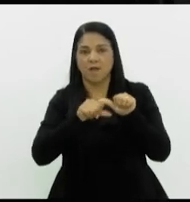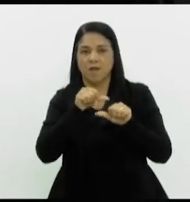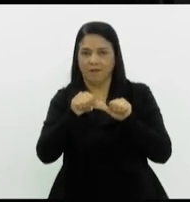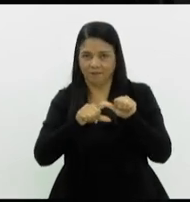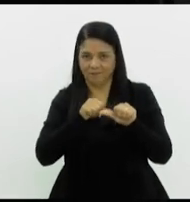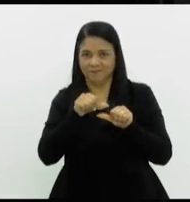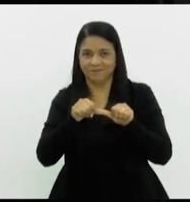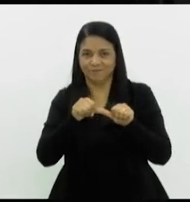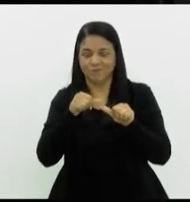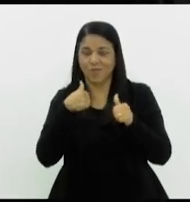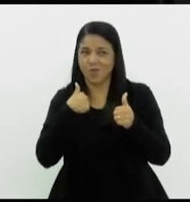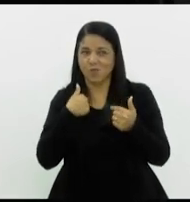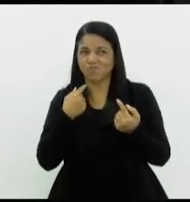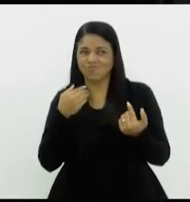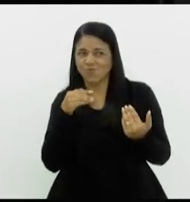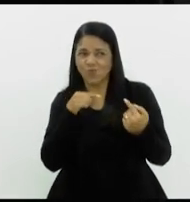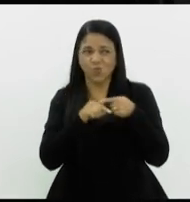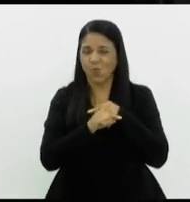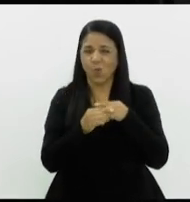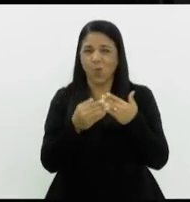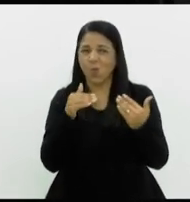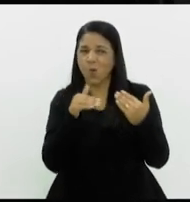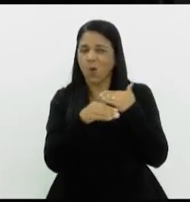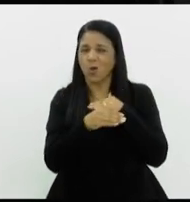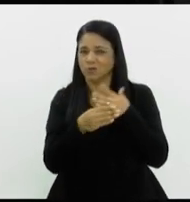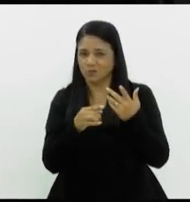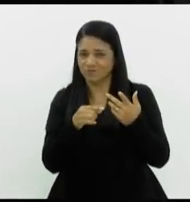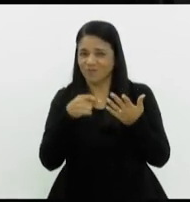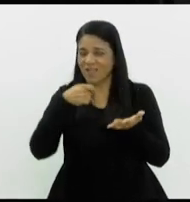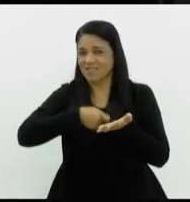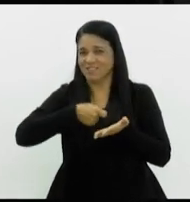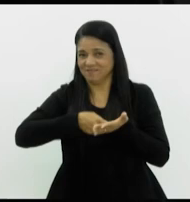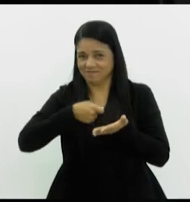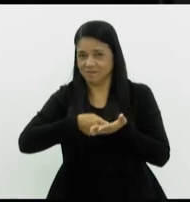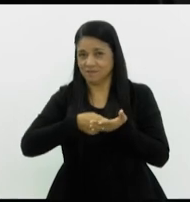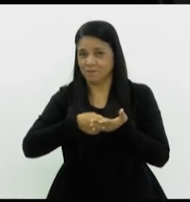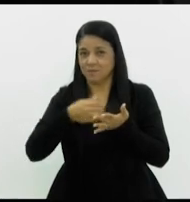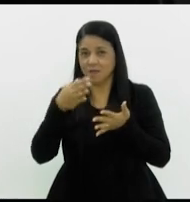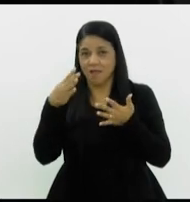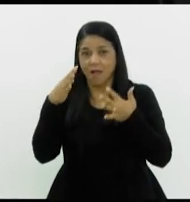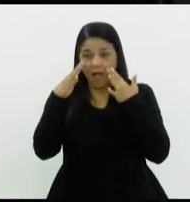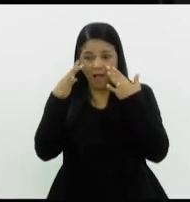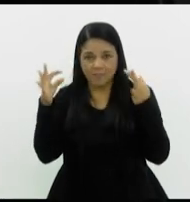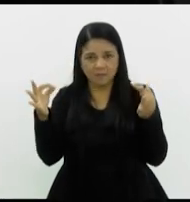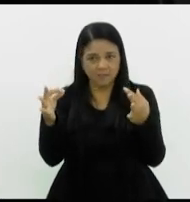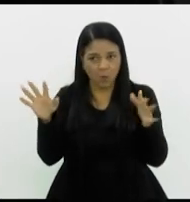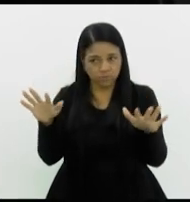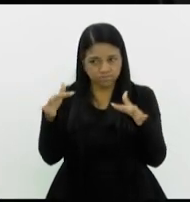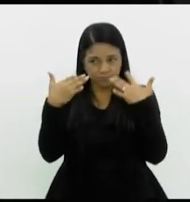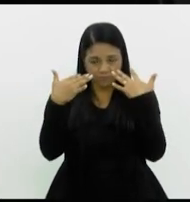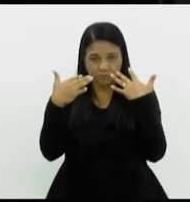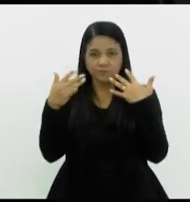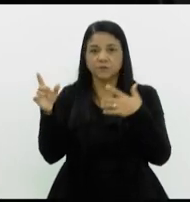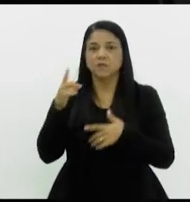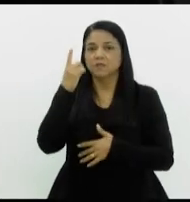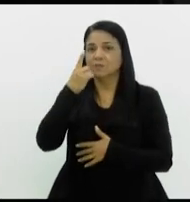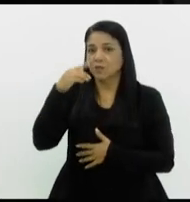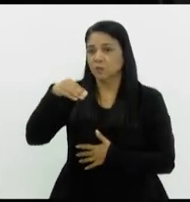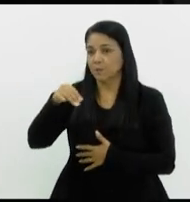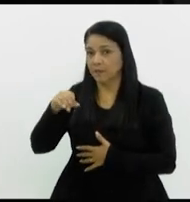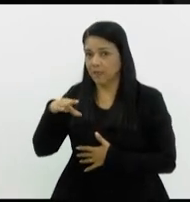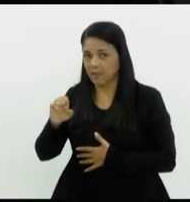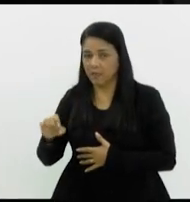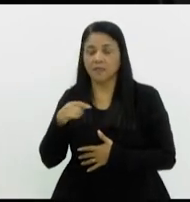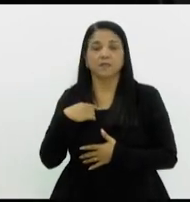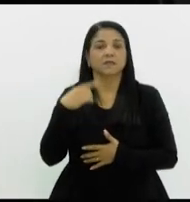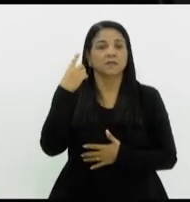não concordo com a exigência, e aí eu peço a atenção de vossas excelências, deputado Carlos Mink, deputado